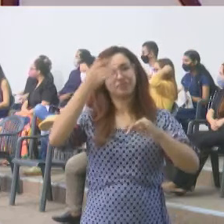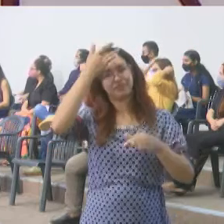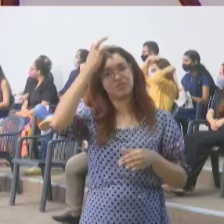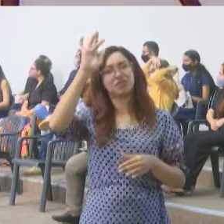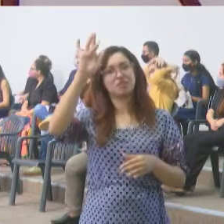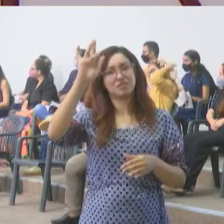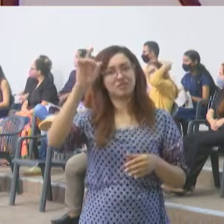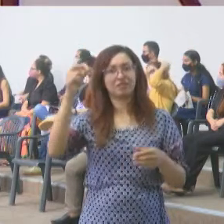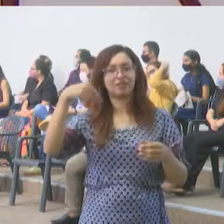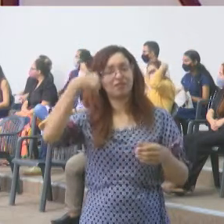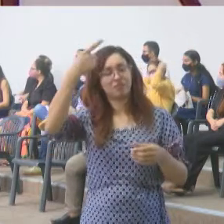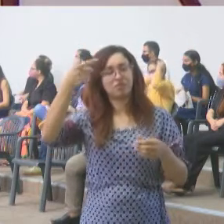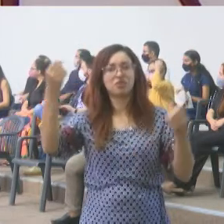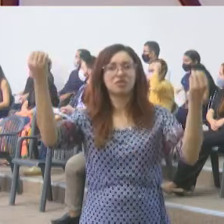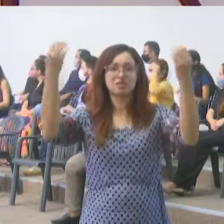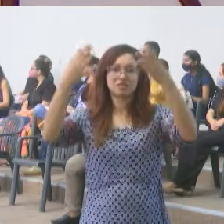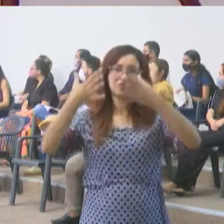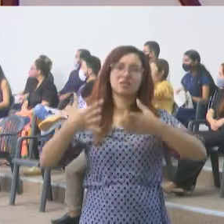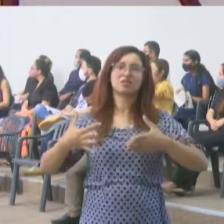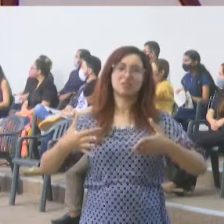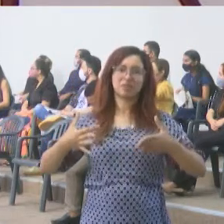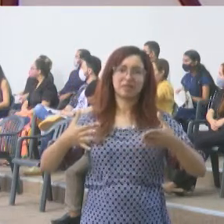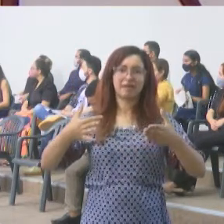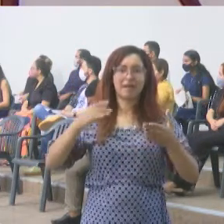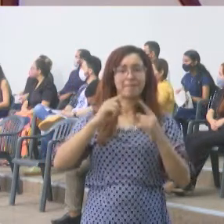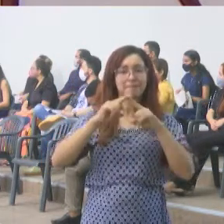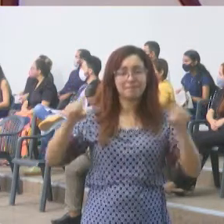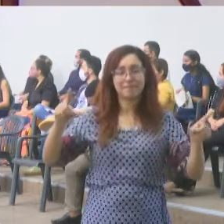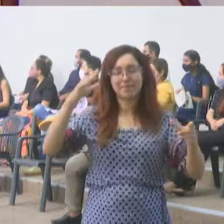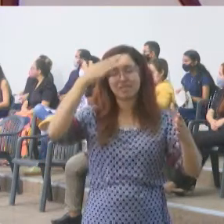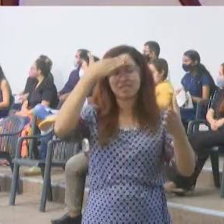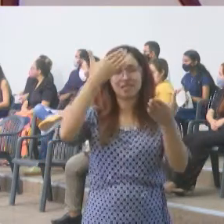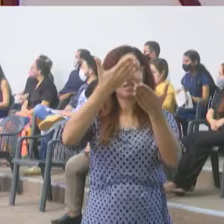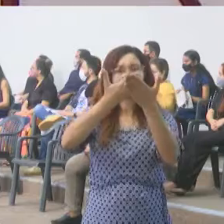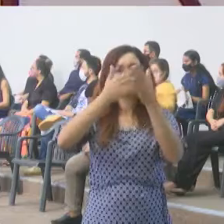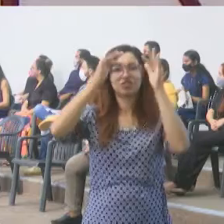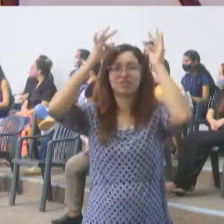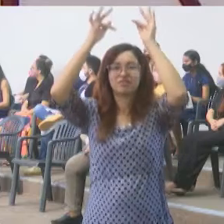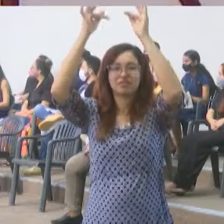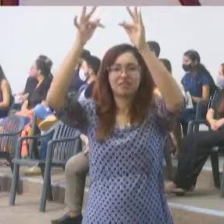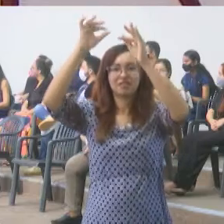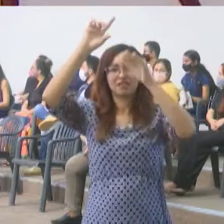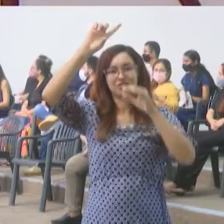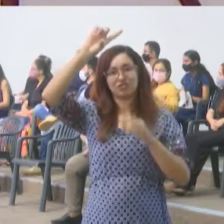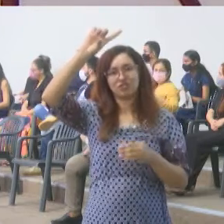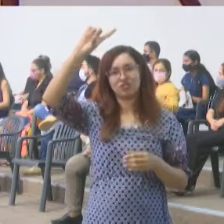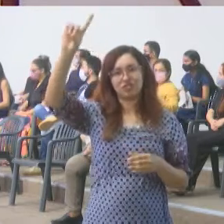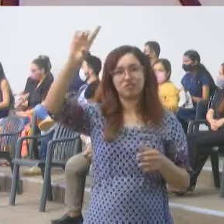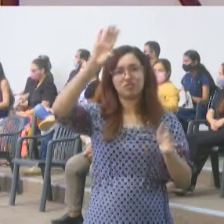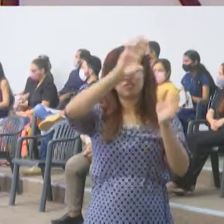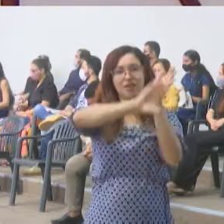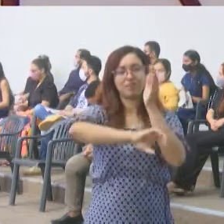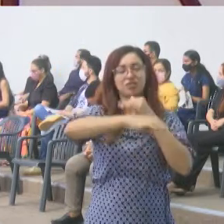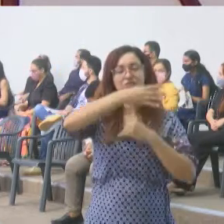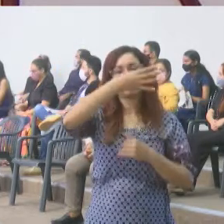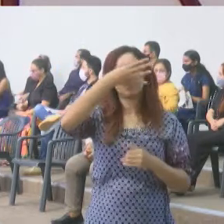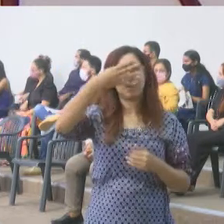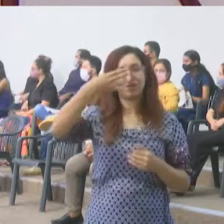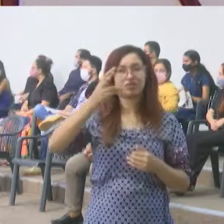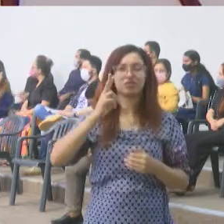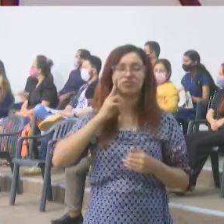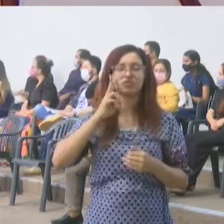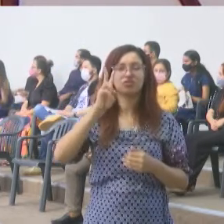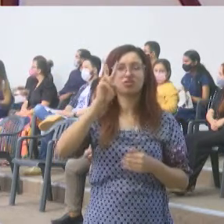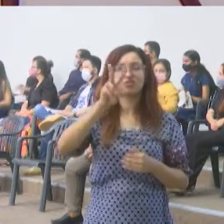uma para a outra, crendo na fidelidade de Deus, esperando ver o que vai acontecer. E do capítulo 4 para frente, nós então